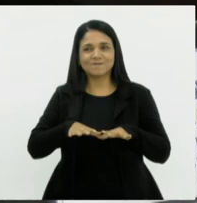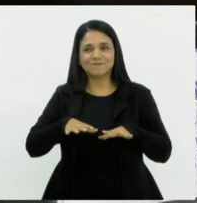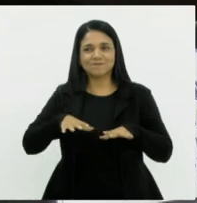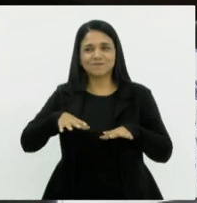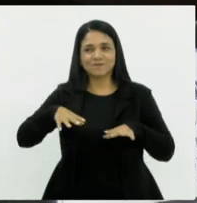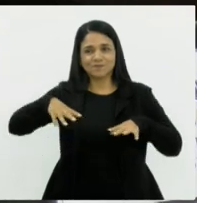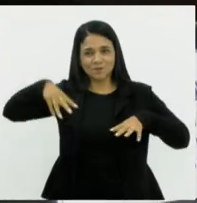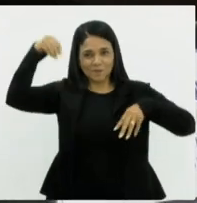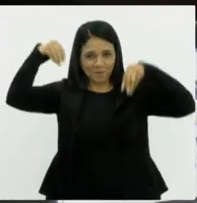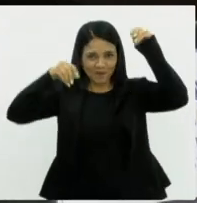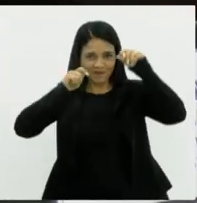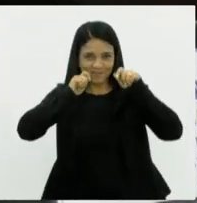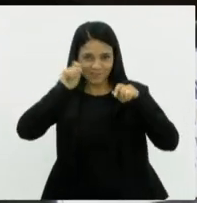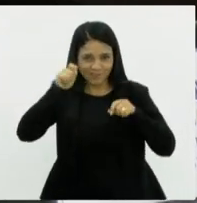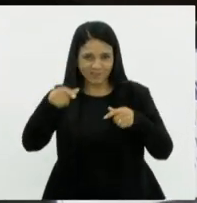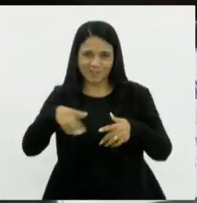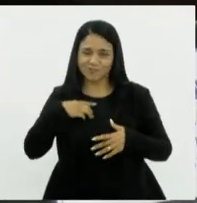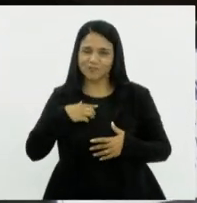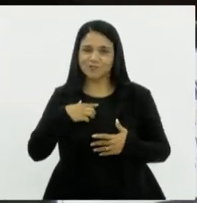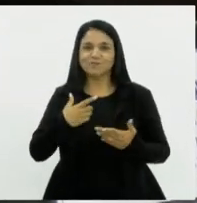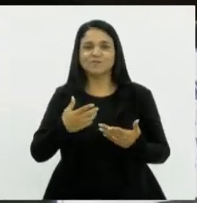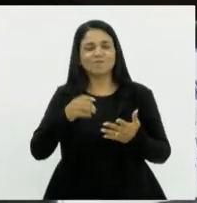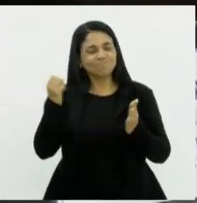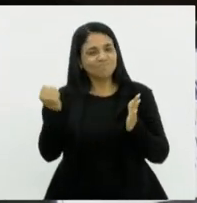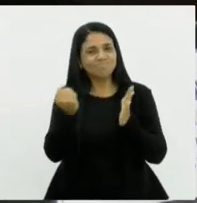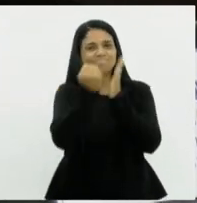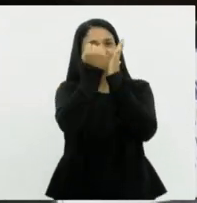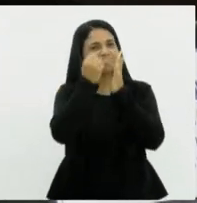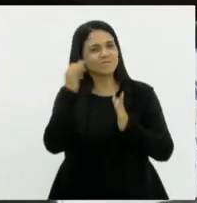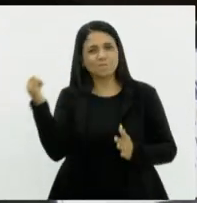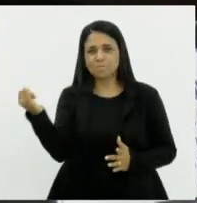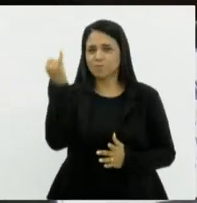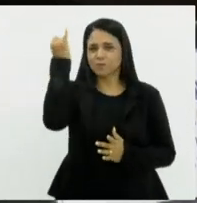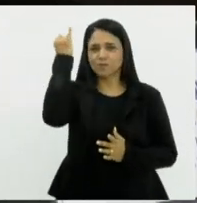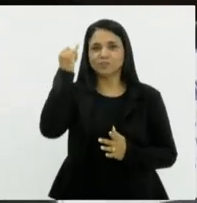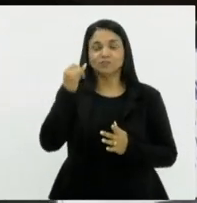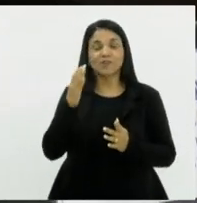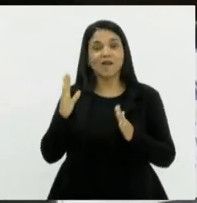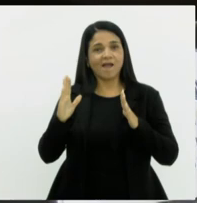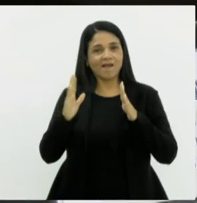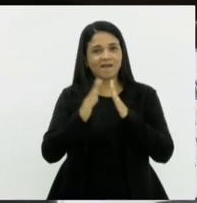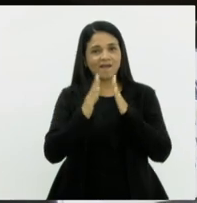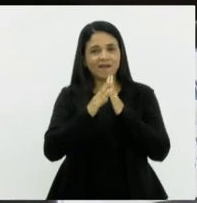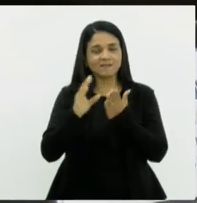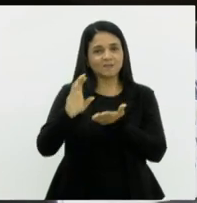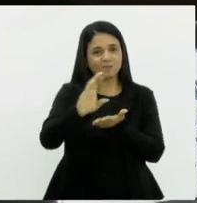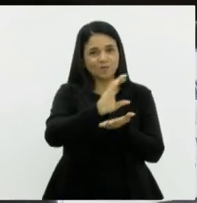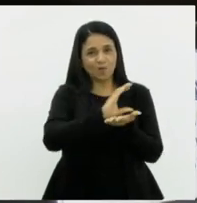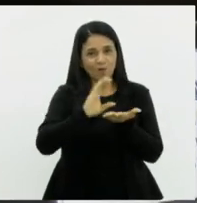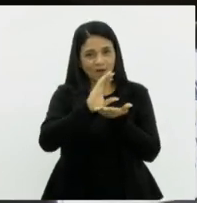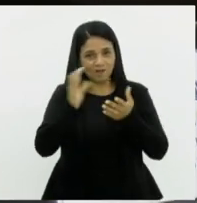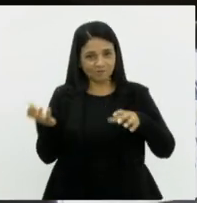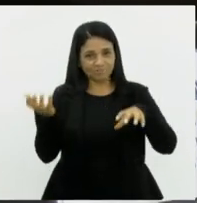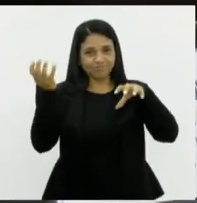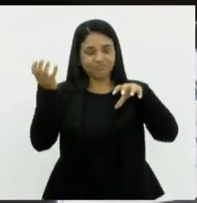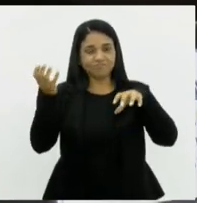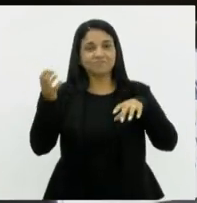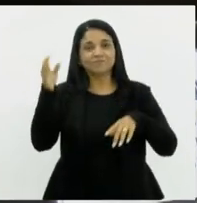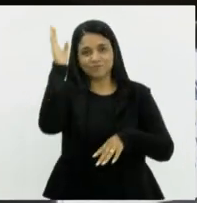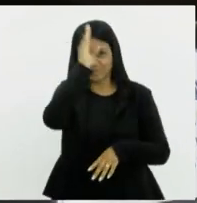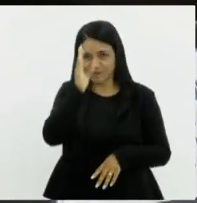do plenário Tiradentes, não há dúvida nenhuma, que tem uma simbologia muito grande ali, foi a casa do Congresso Nacional no passado, mas, de qualquer forma,